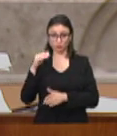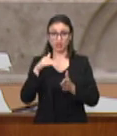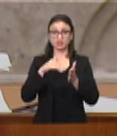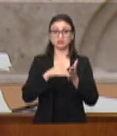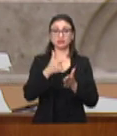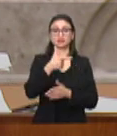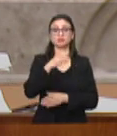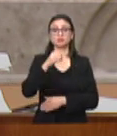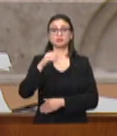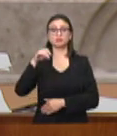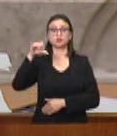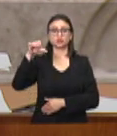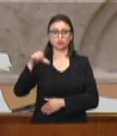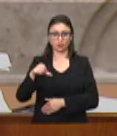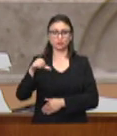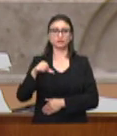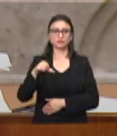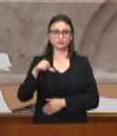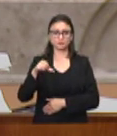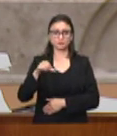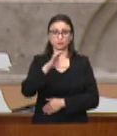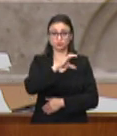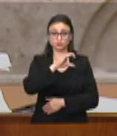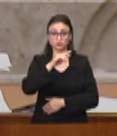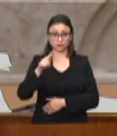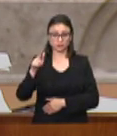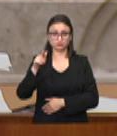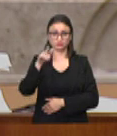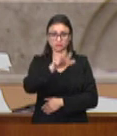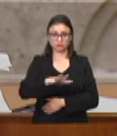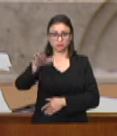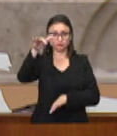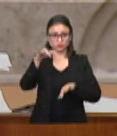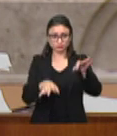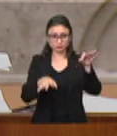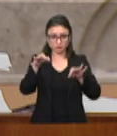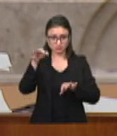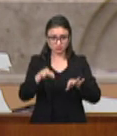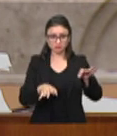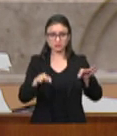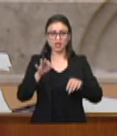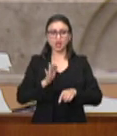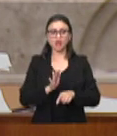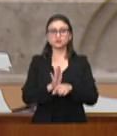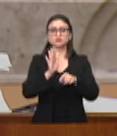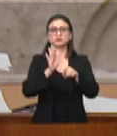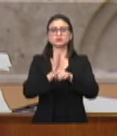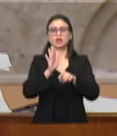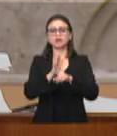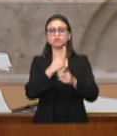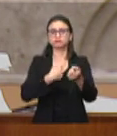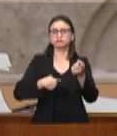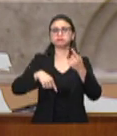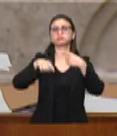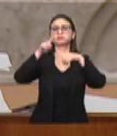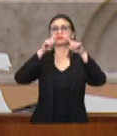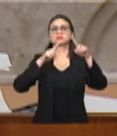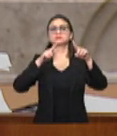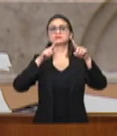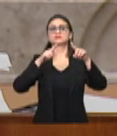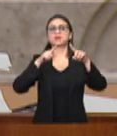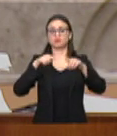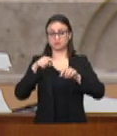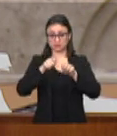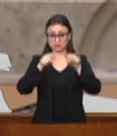2009, na condição de Corregedor Nacional de Justiça, quando ajudou a revolucionar o